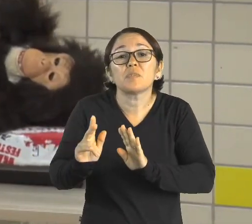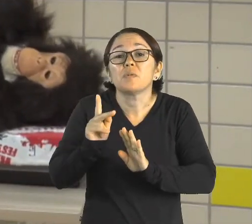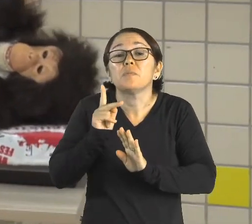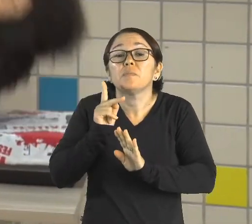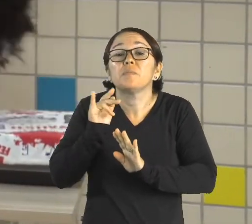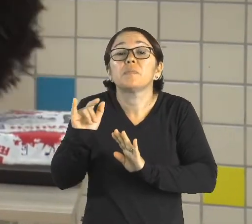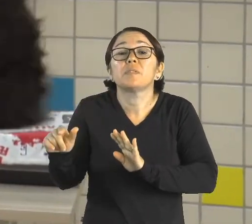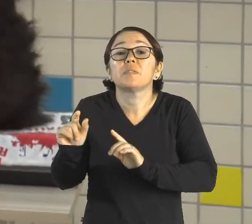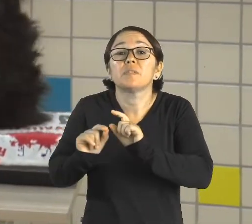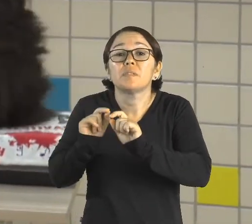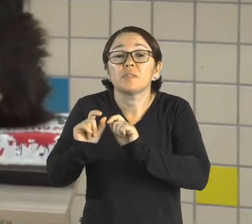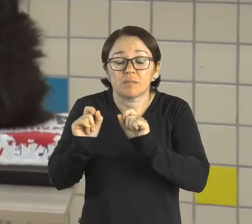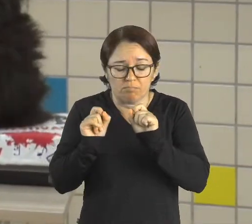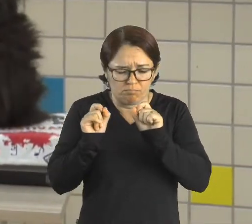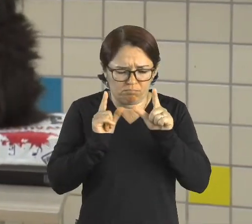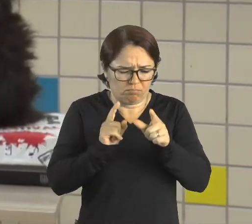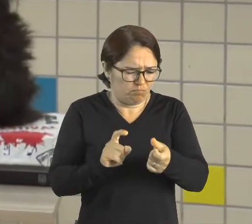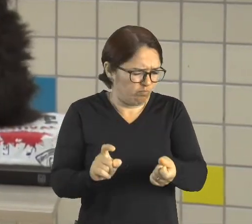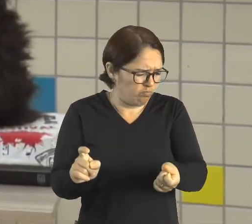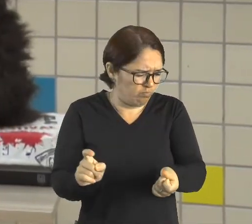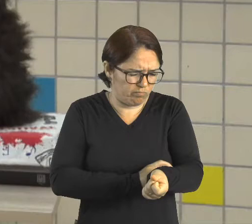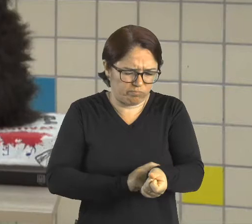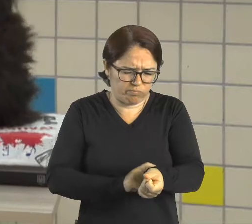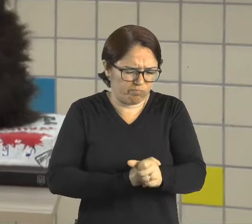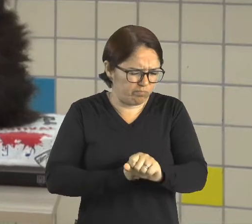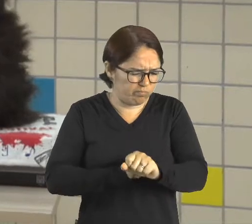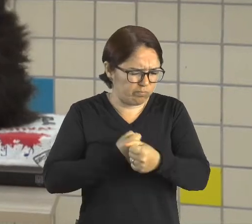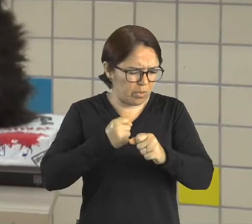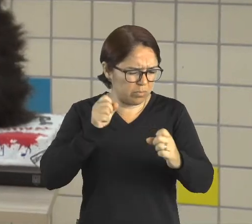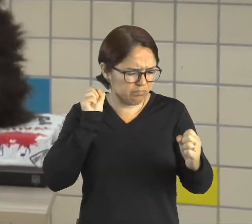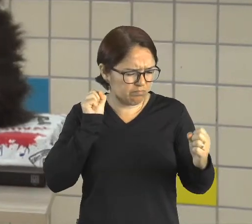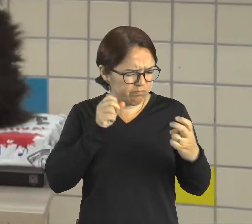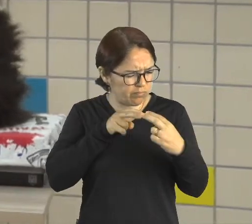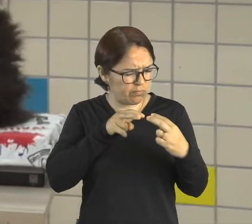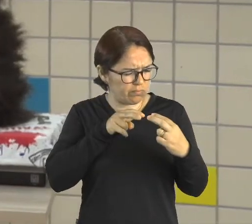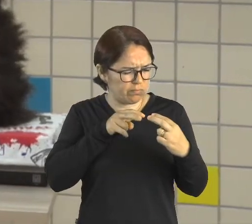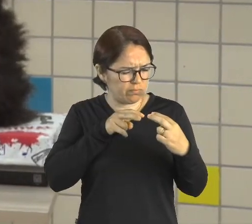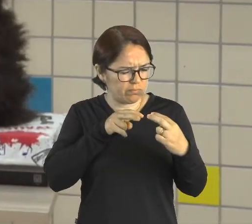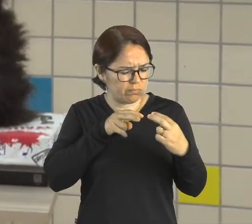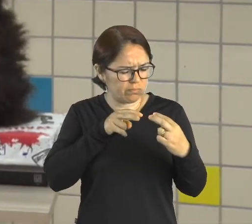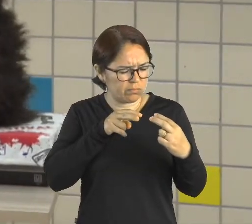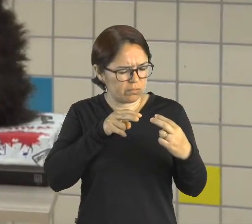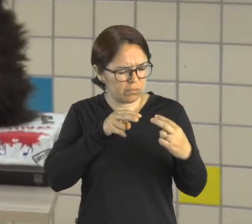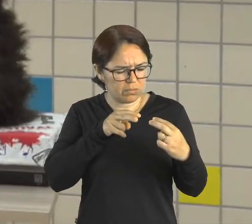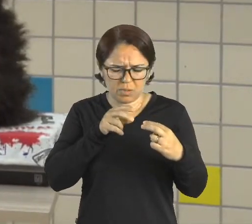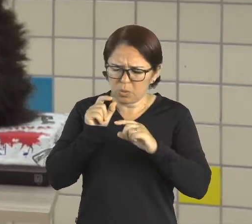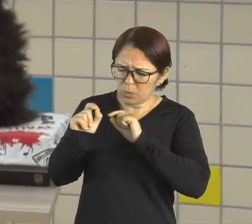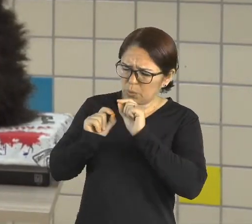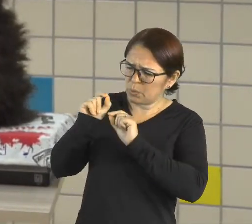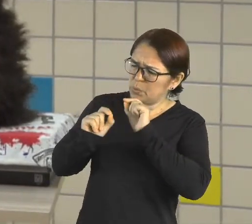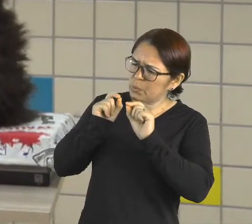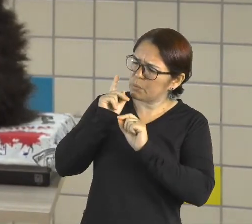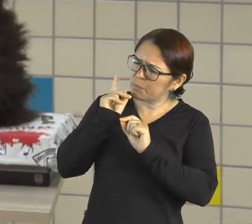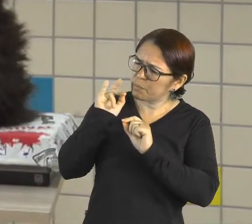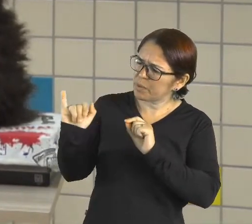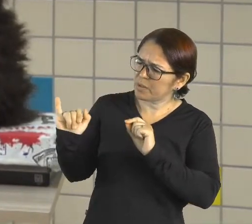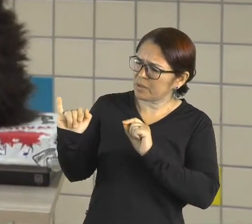macaco acorda irado. Olha bem na cara do macaquinho e ele, que foi, papito?